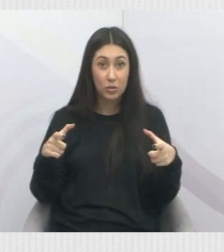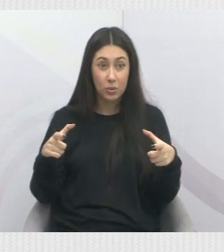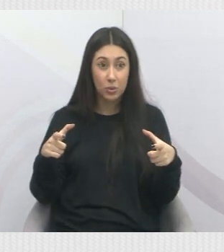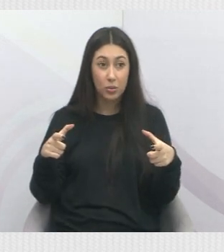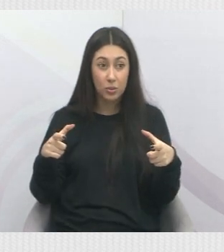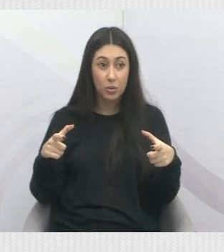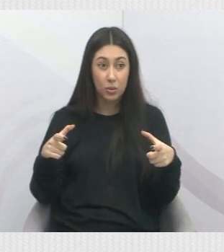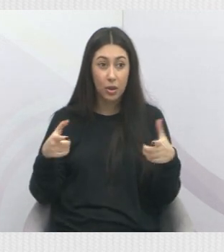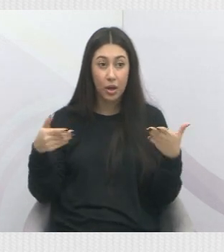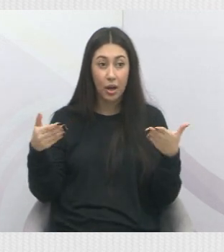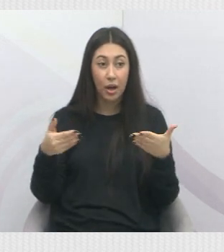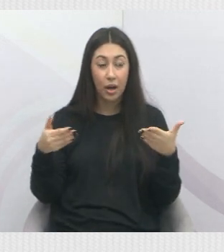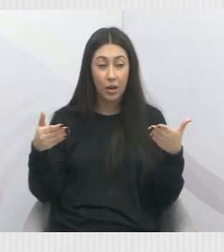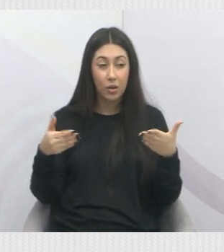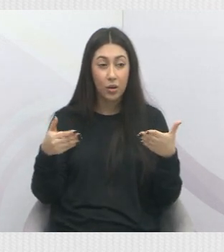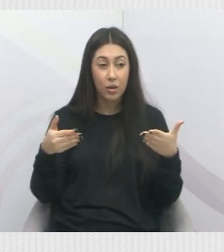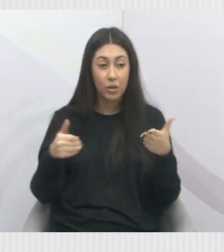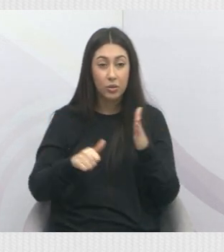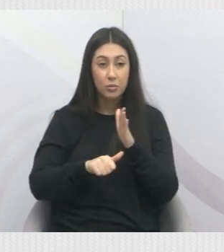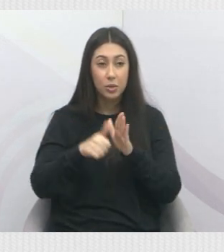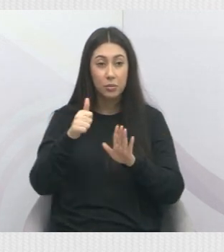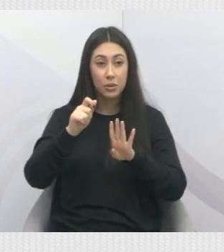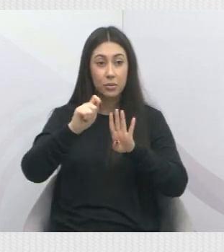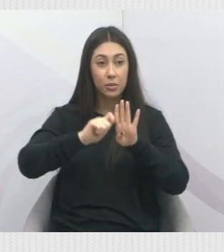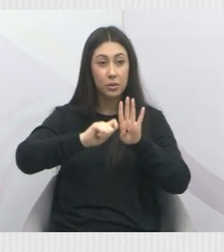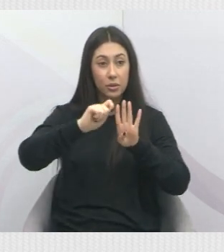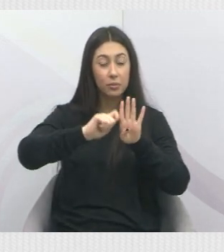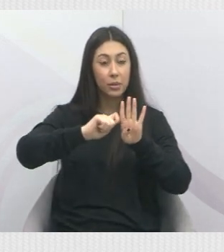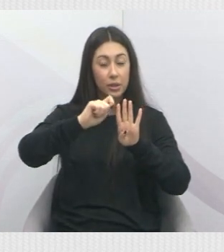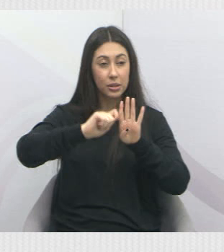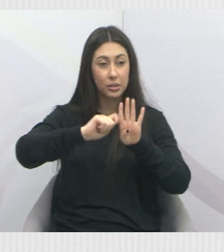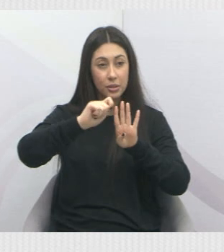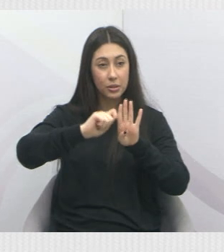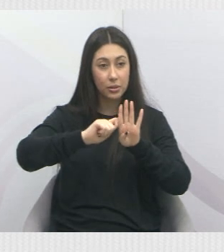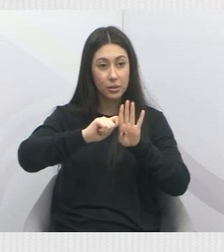autóctones agora no primeiro quadrimestre de 2022.